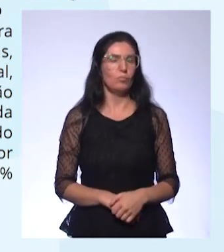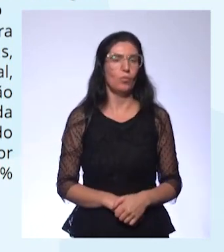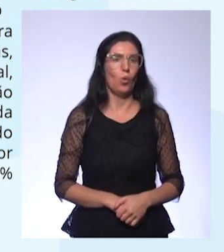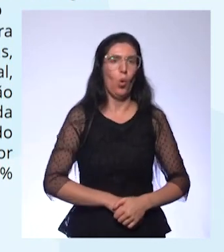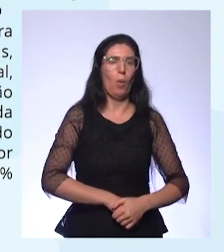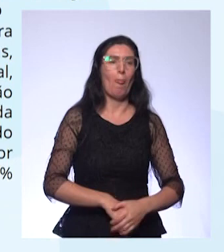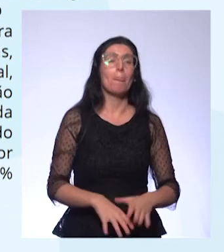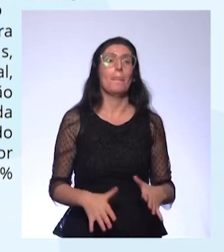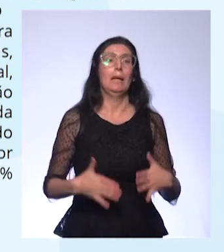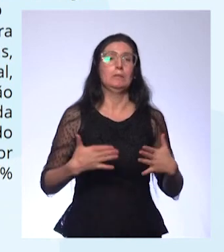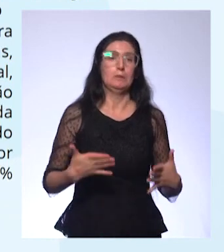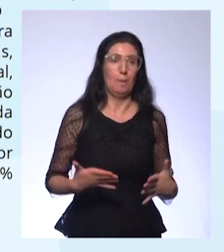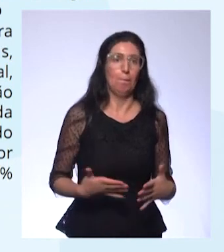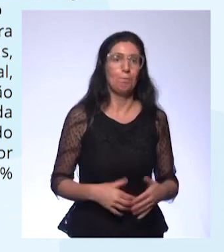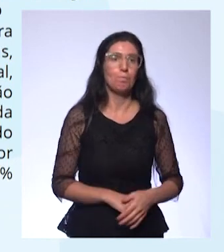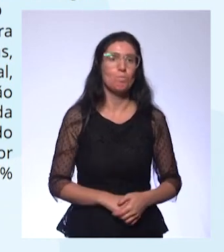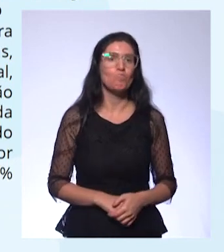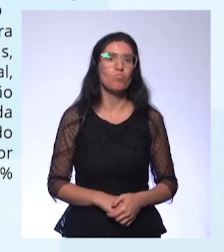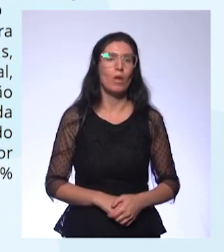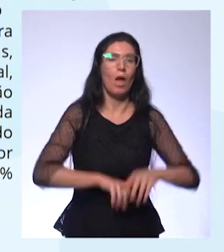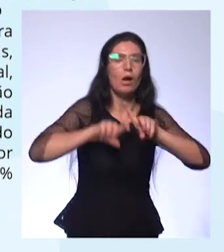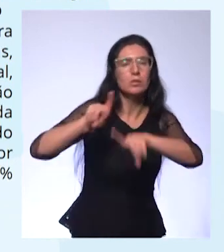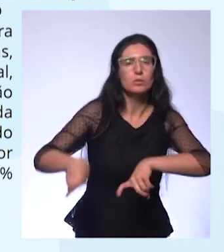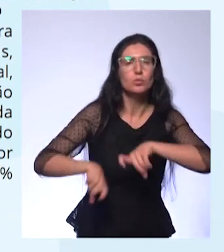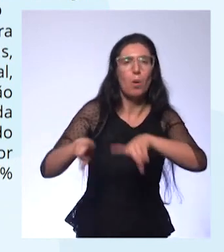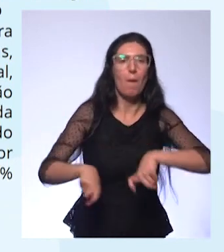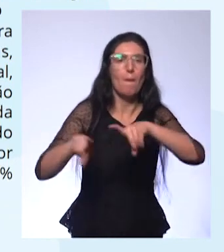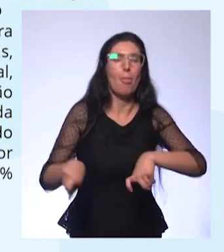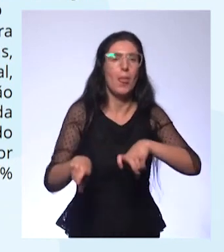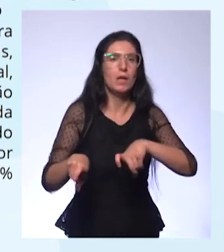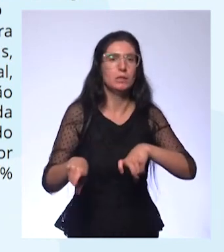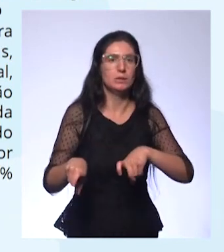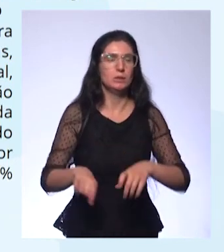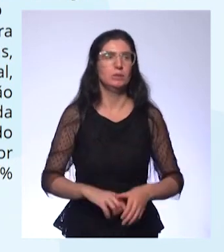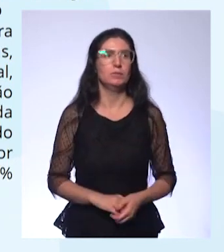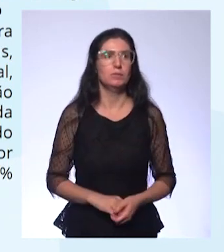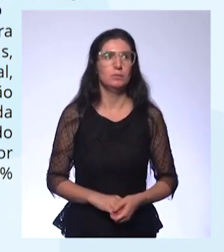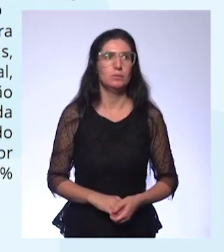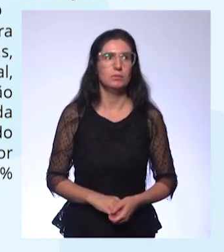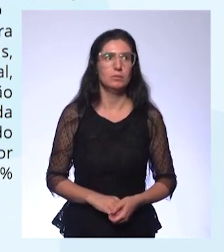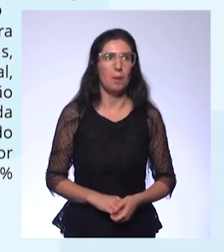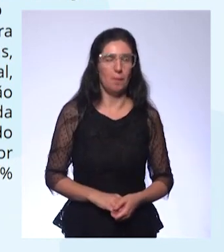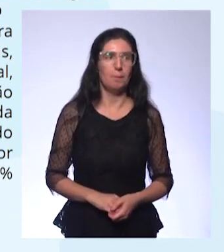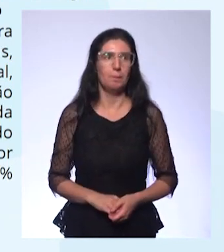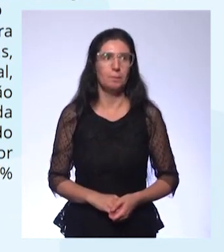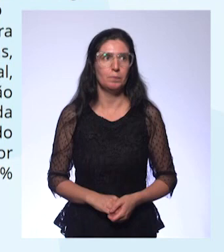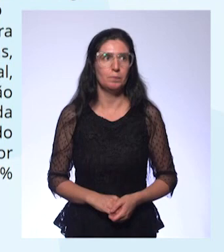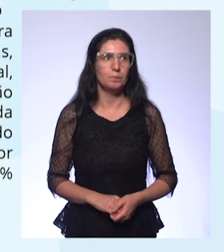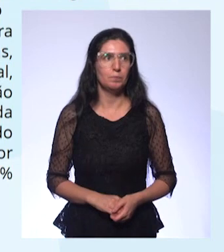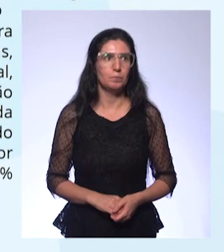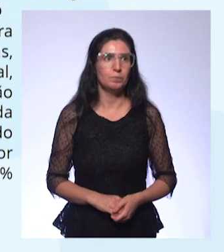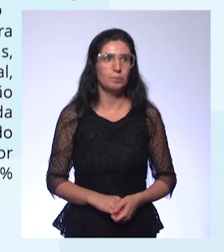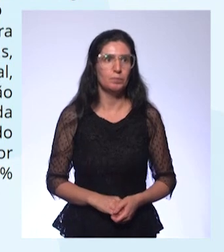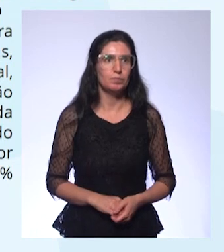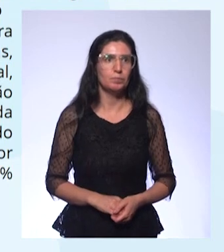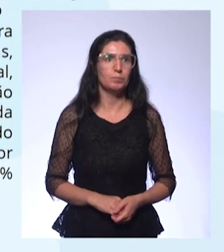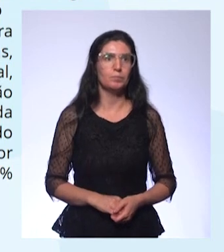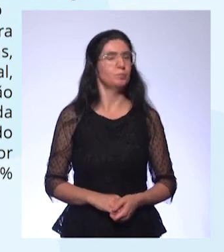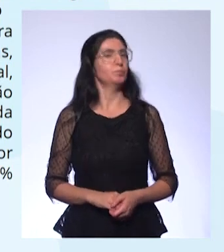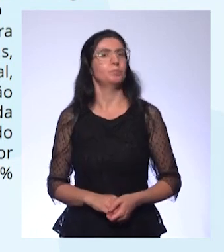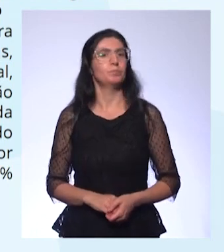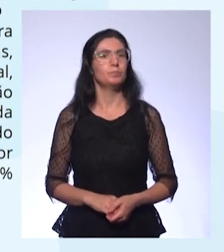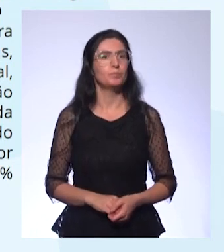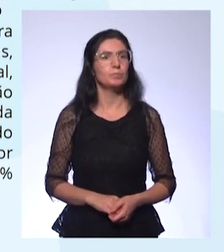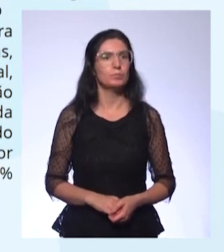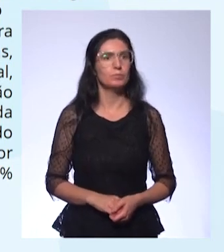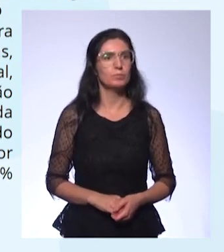grande alteração aí por causa da agricultura, principalmente de subsistência e a pastagem, que é muito